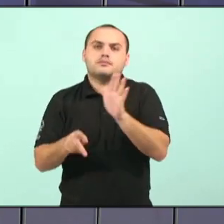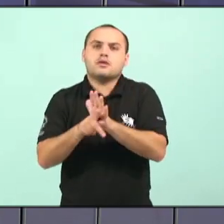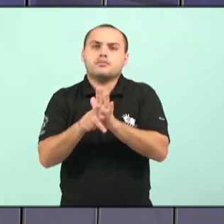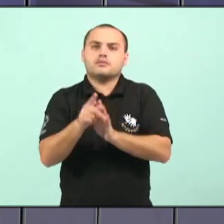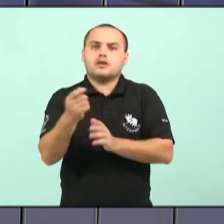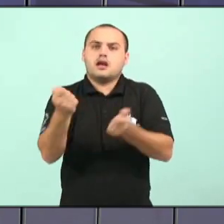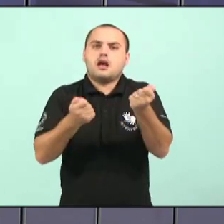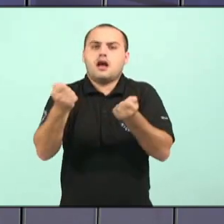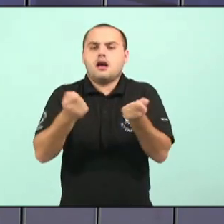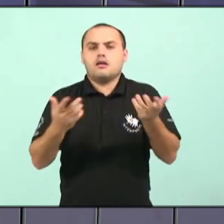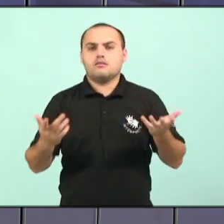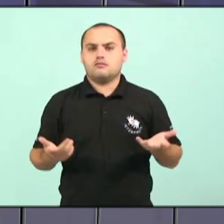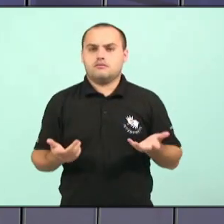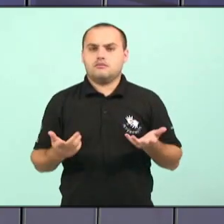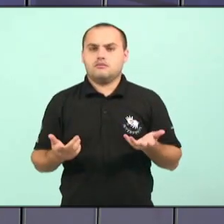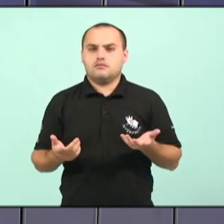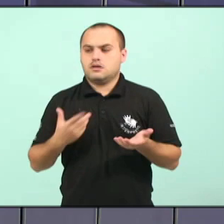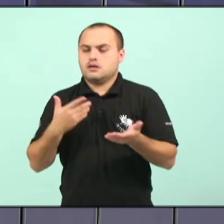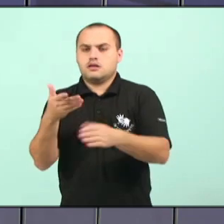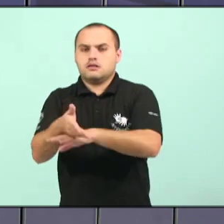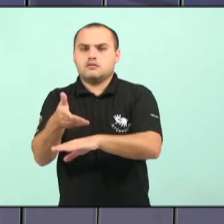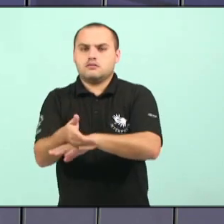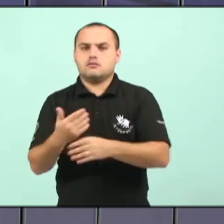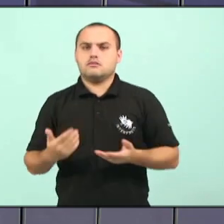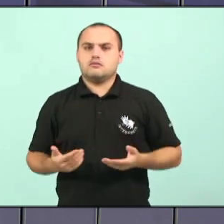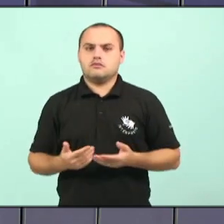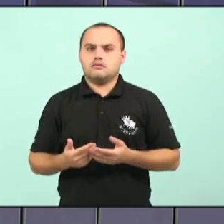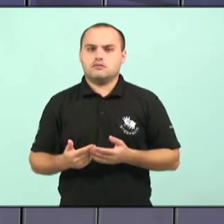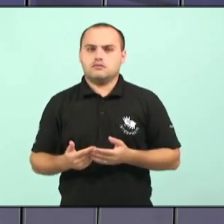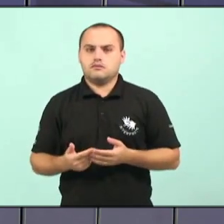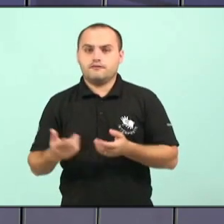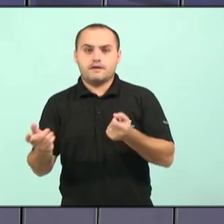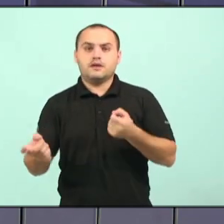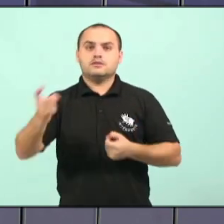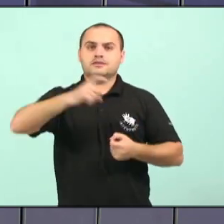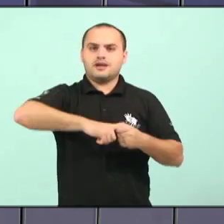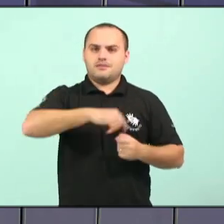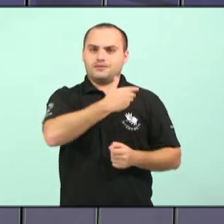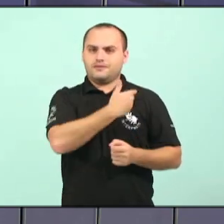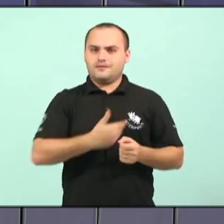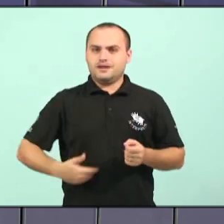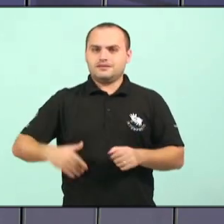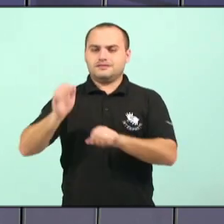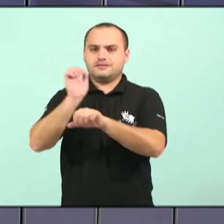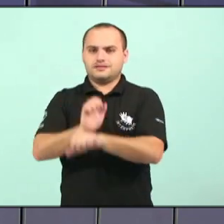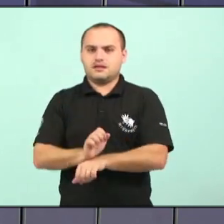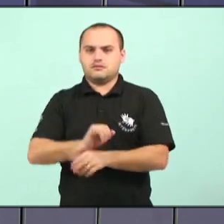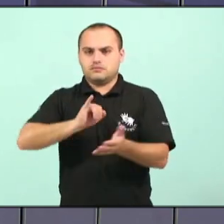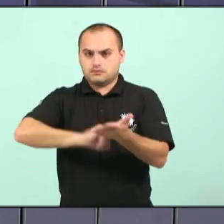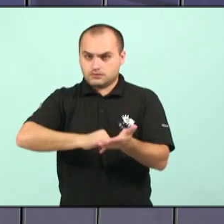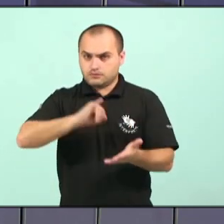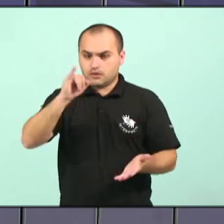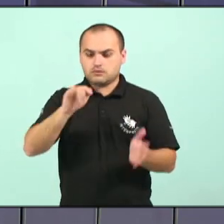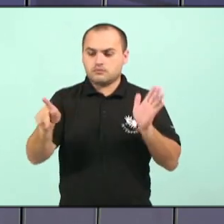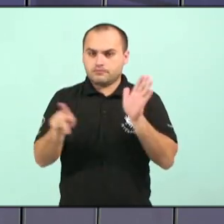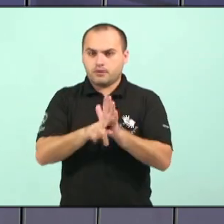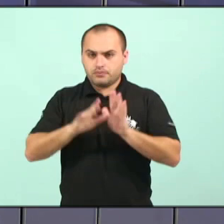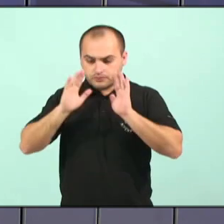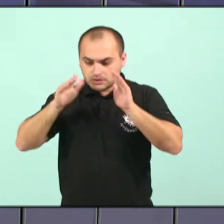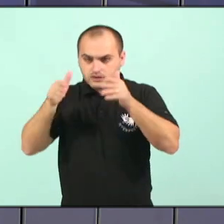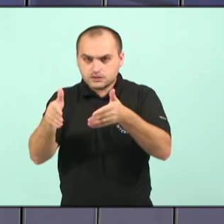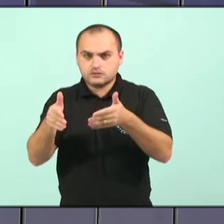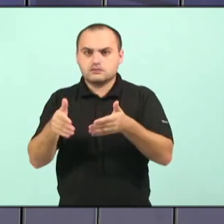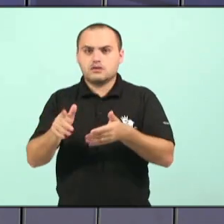automóveis. O que nós vamos repassar, que vai voltar, não repassar, mas vai voltar para o governo do estado, através dos impostos dessas operações de automóveis,